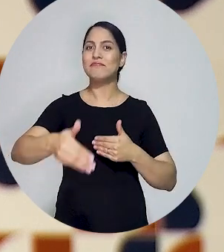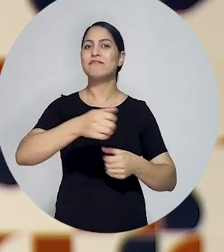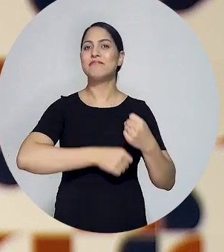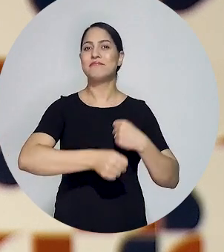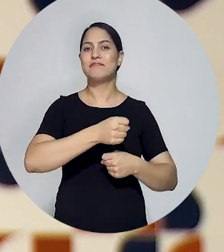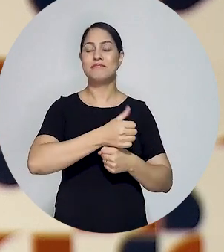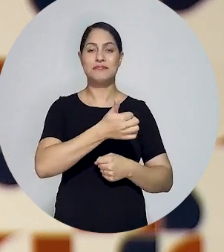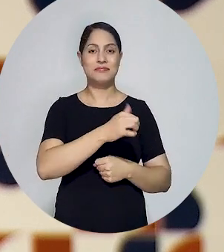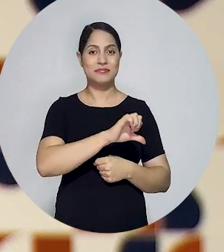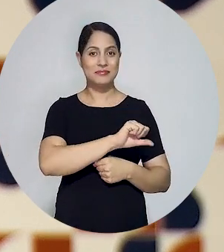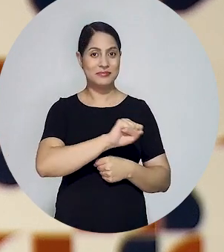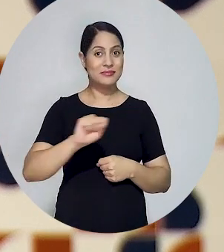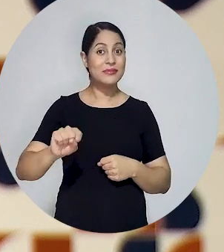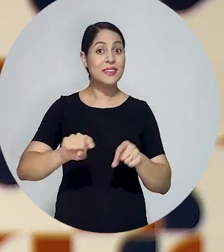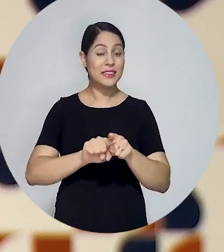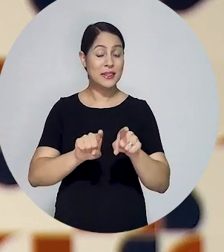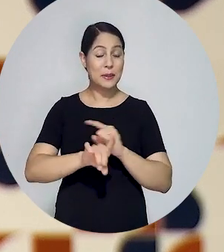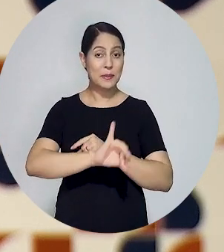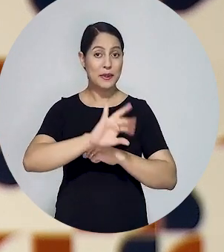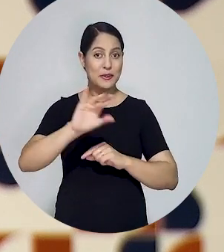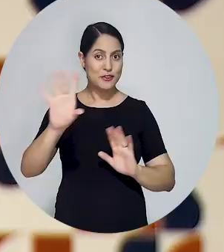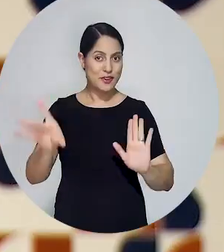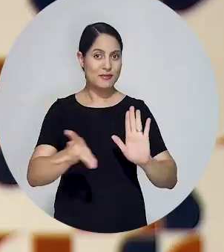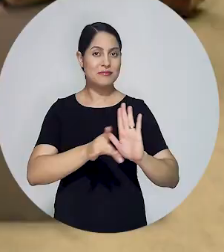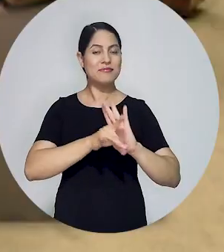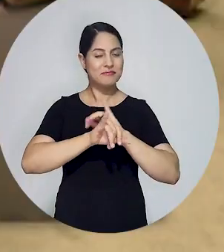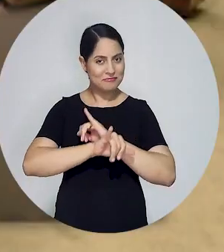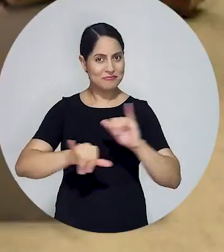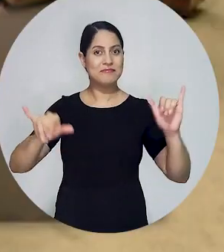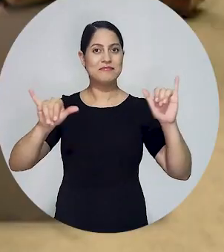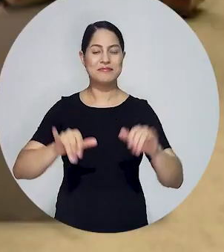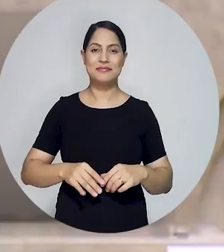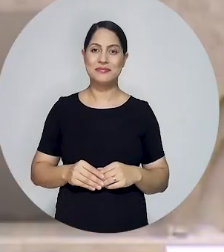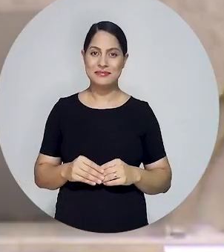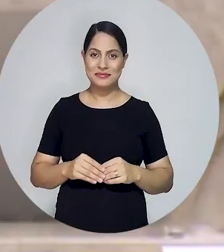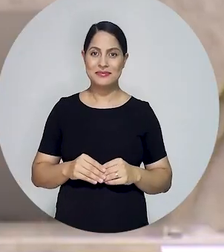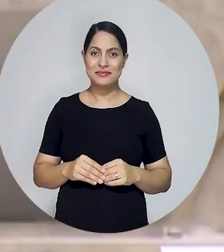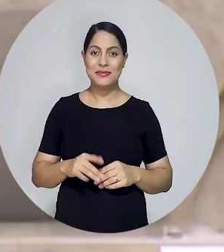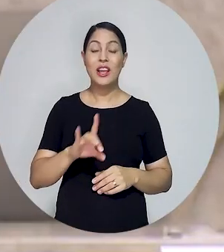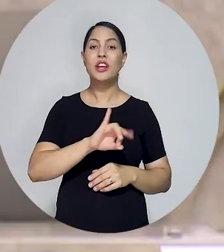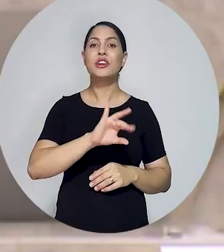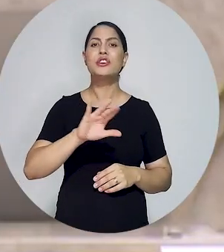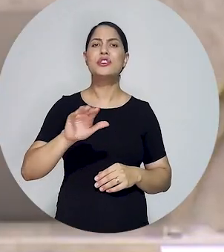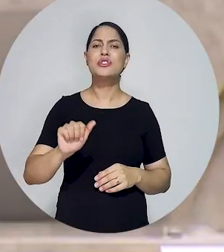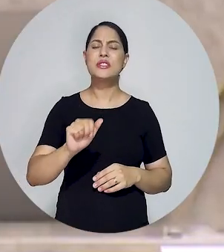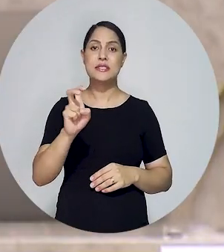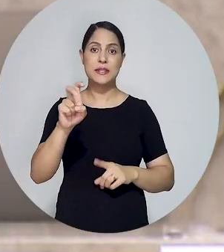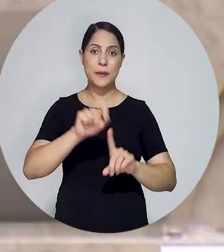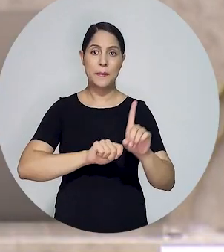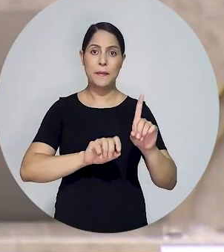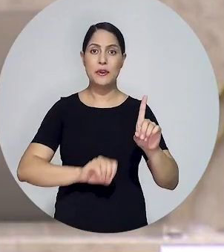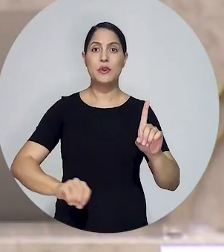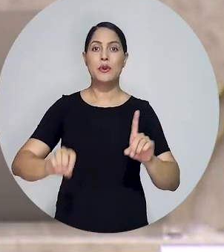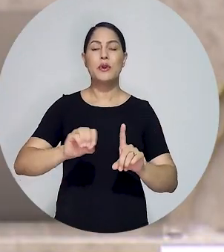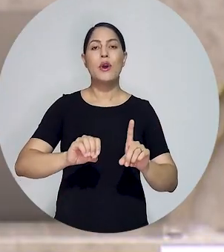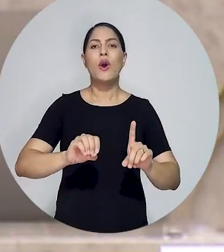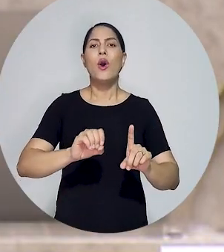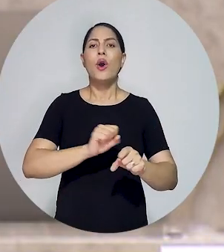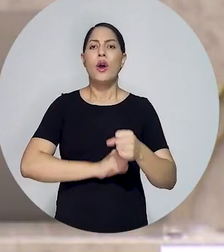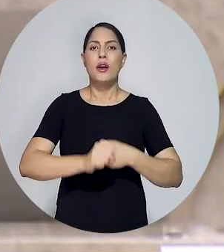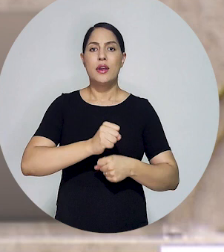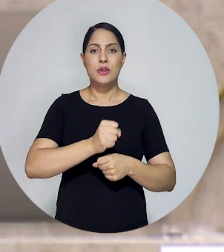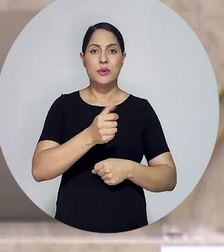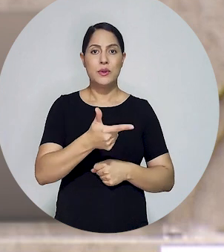Constituição e também lançou um selo destinado ao dia. Nossa Constituição completa neste 5 de outubro de